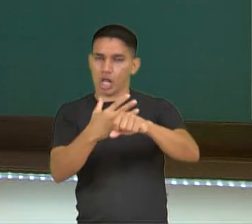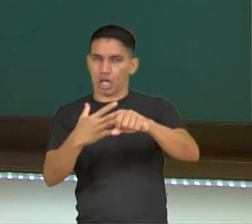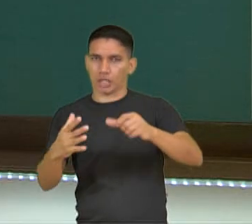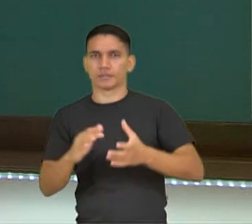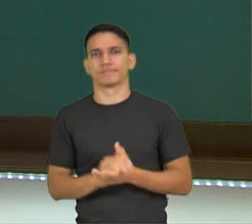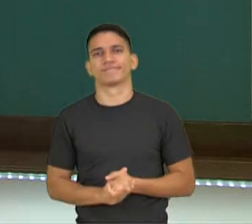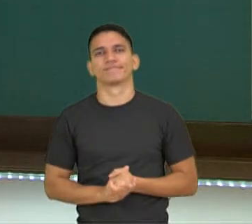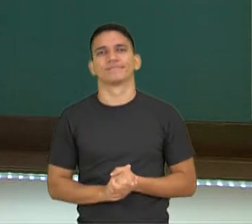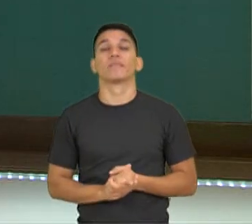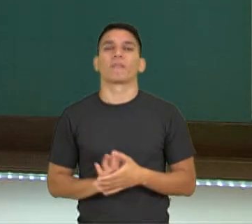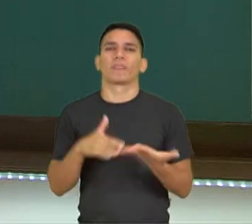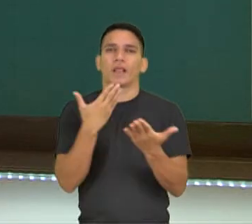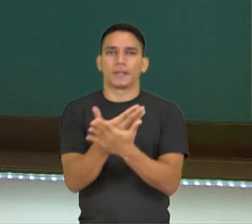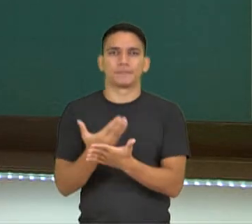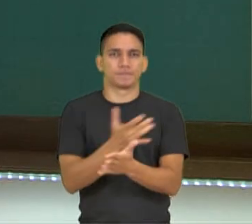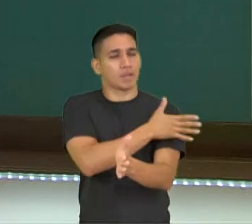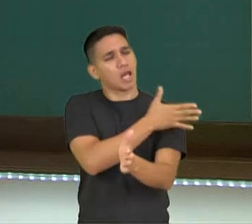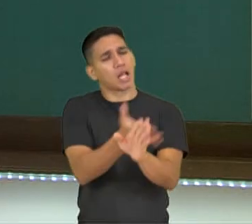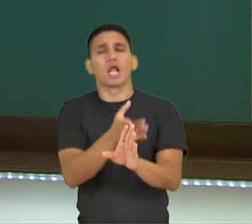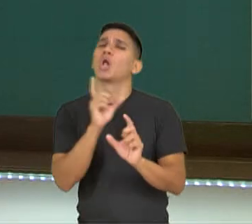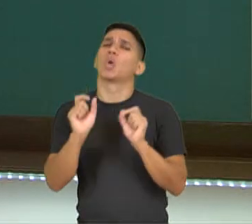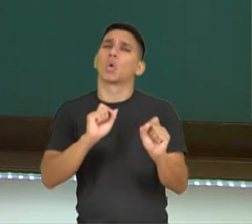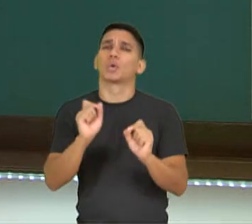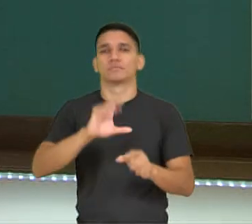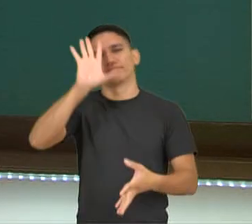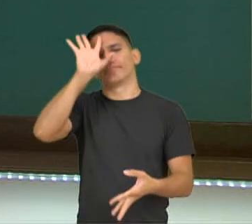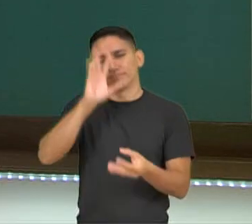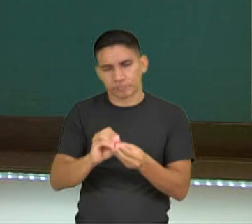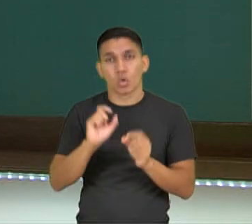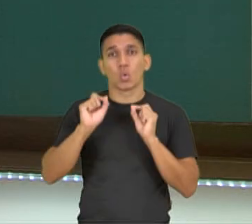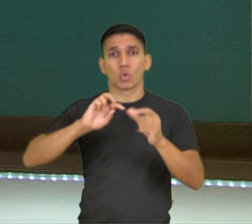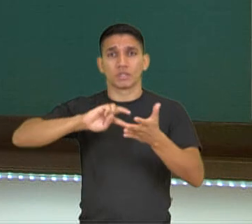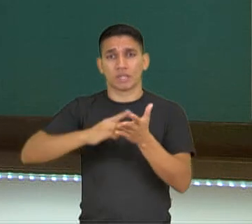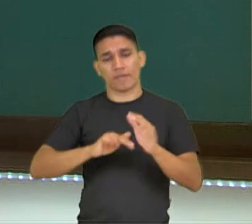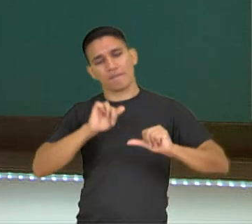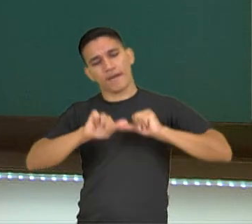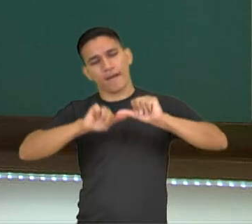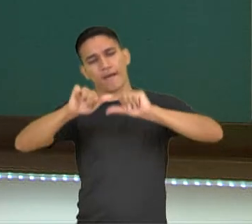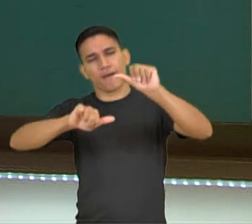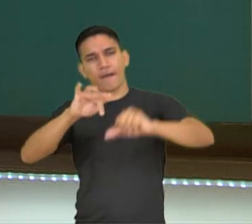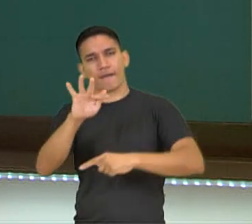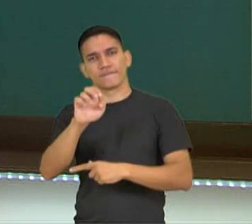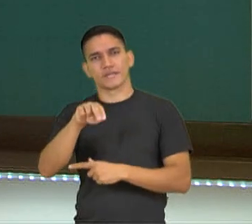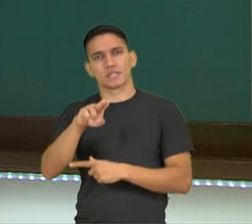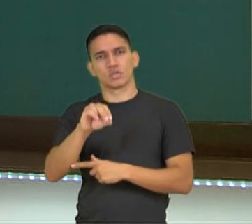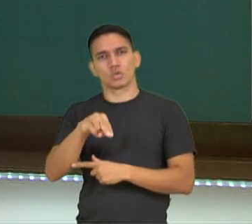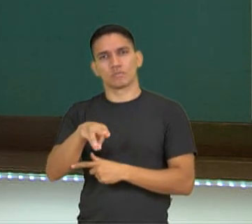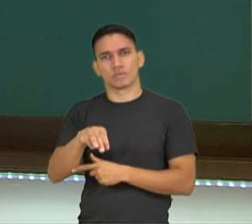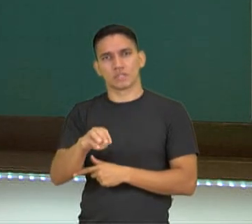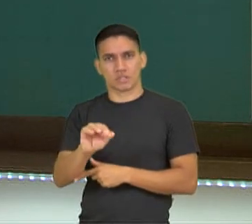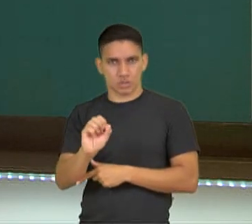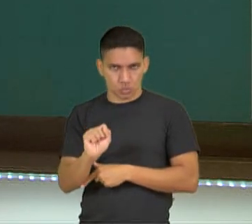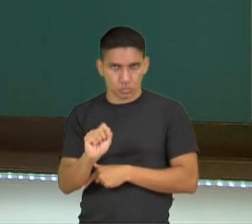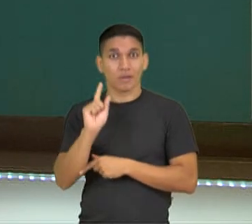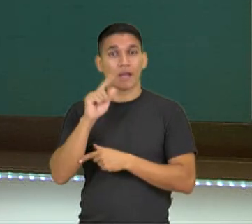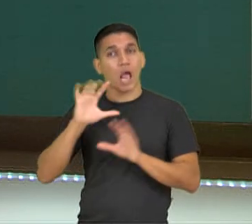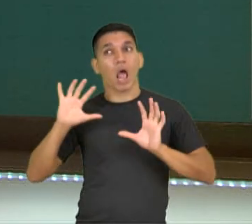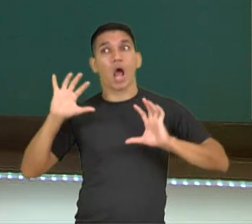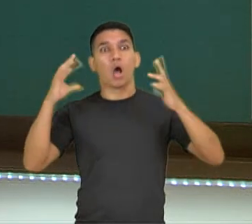que nós estudamos, né? Compreendemos o que são fenômenos, né? Que são